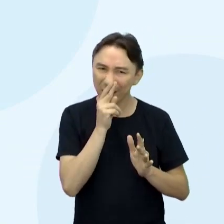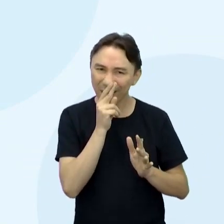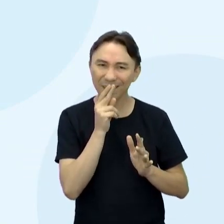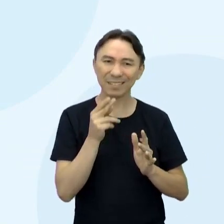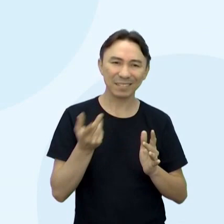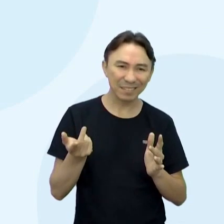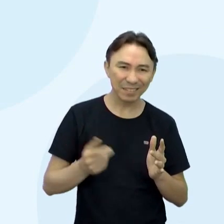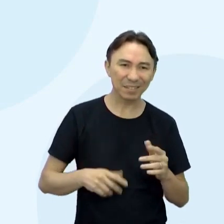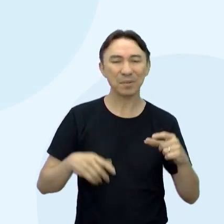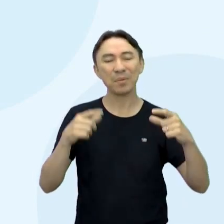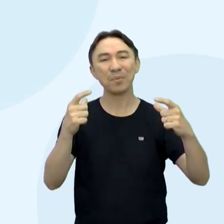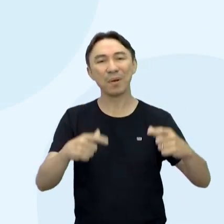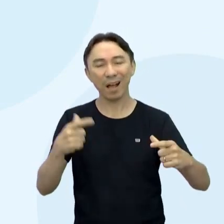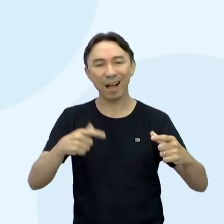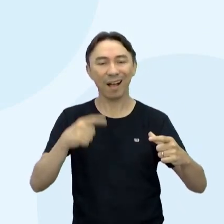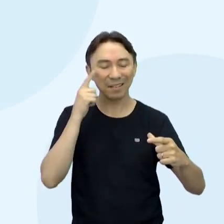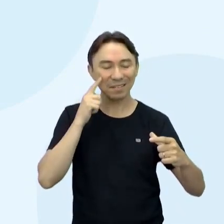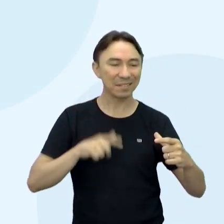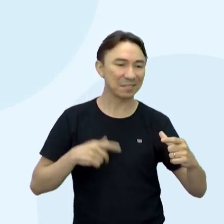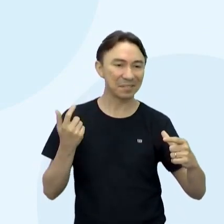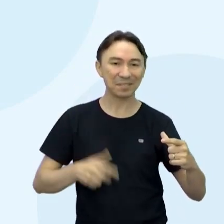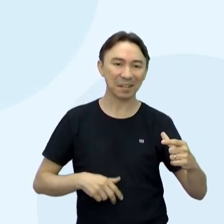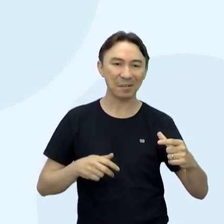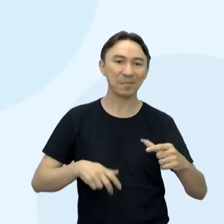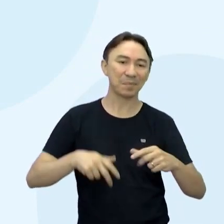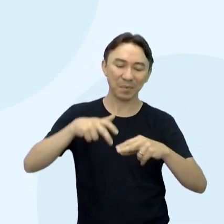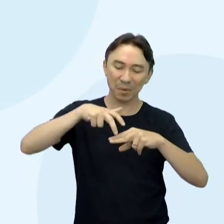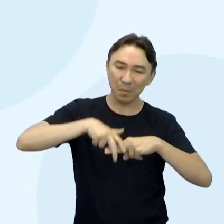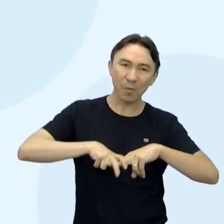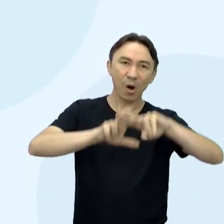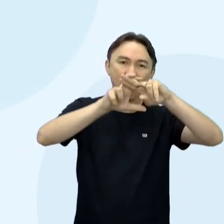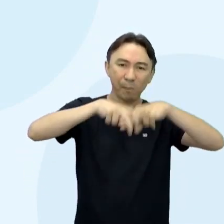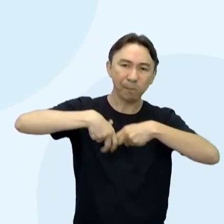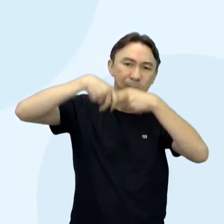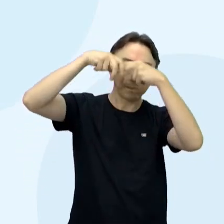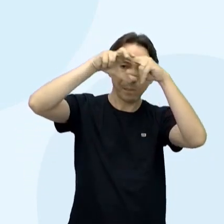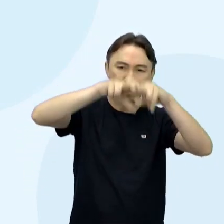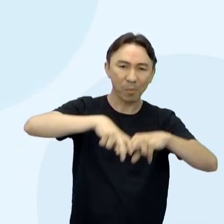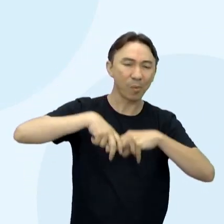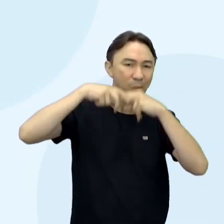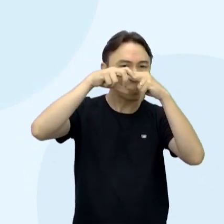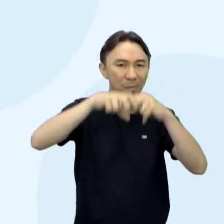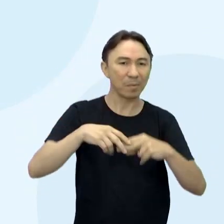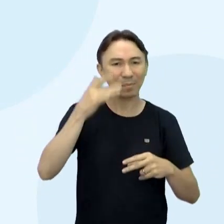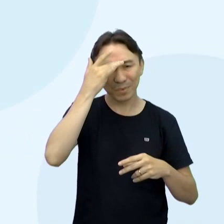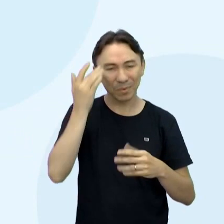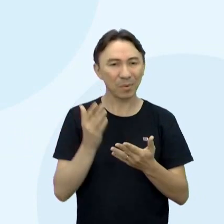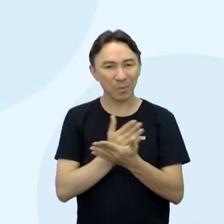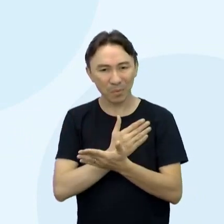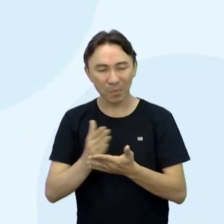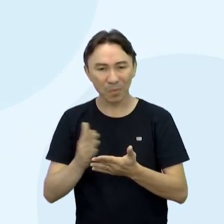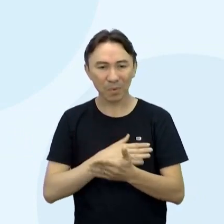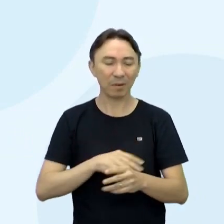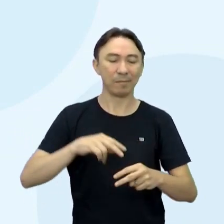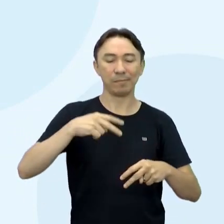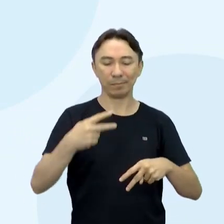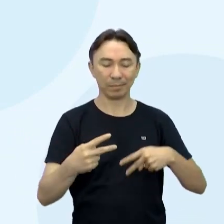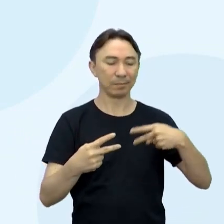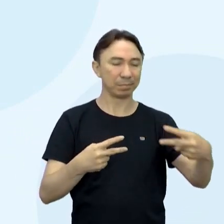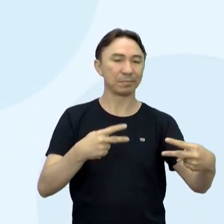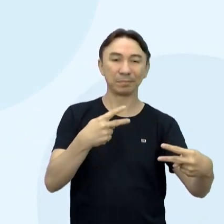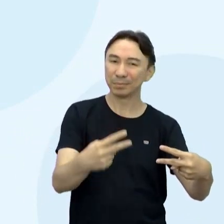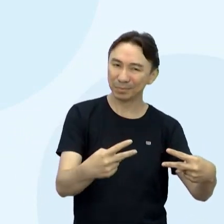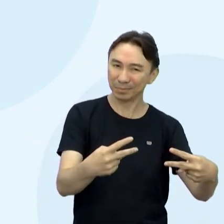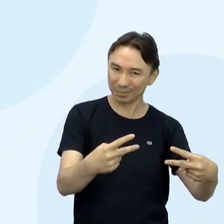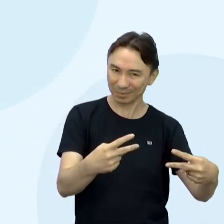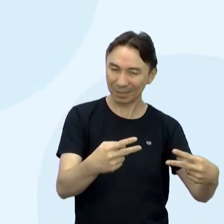de diversões. E algumas pessoas, inclusive, deitadas ao chão. Na segunda, nós estamos